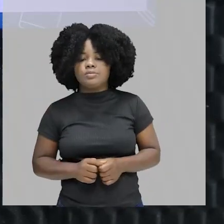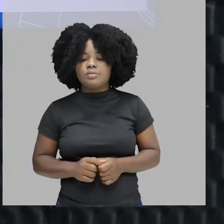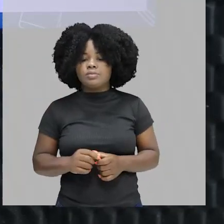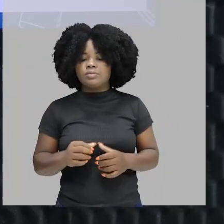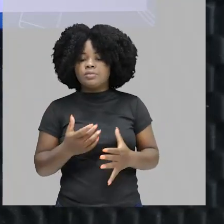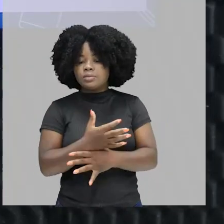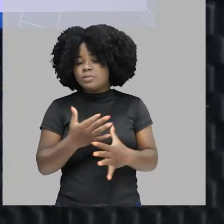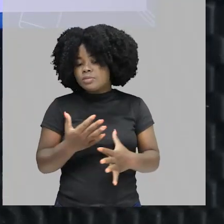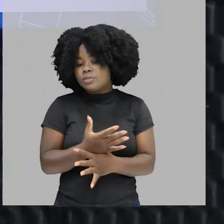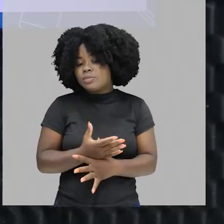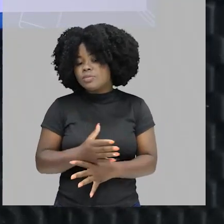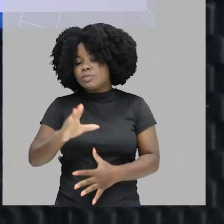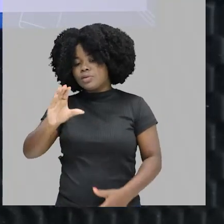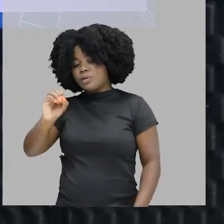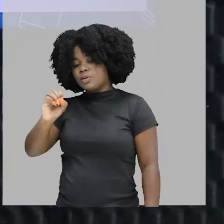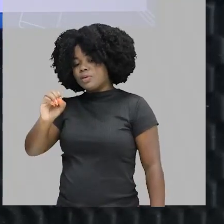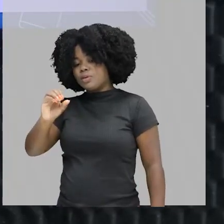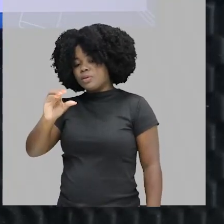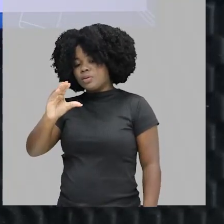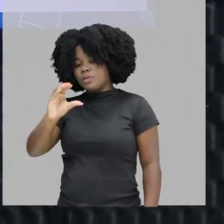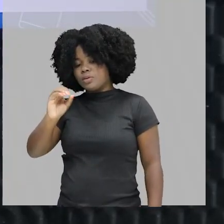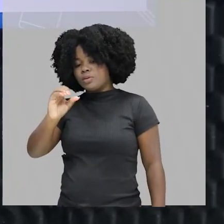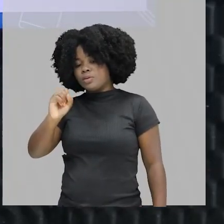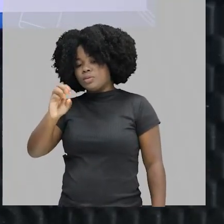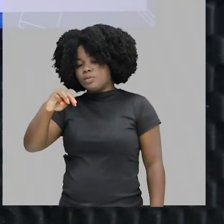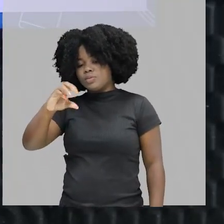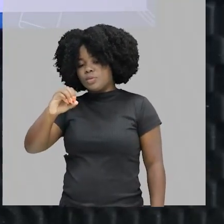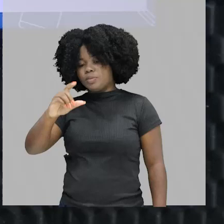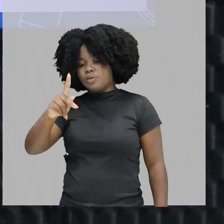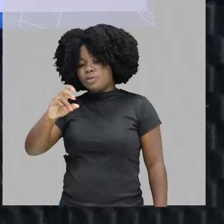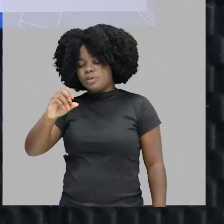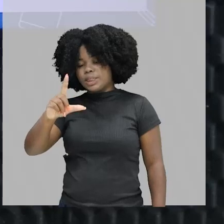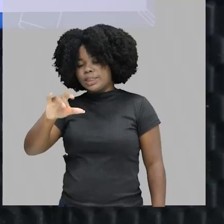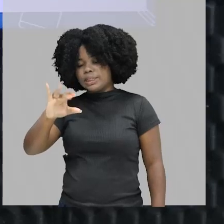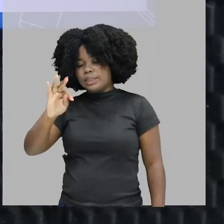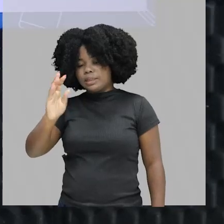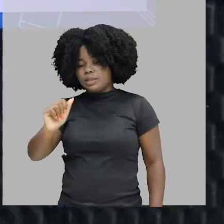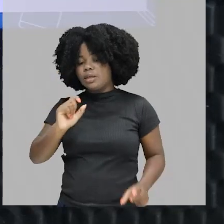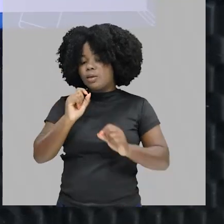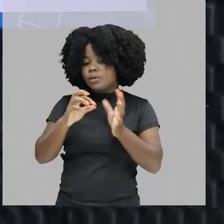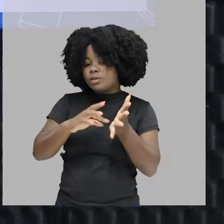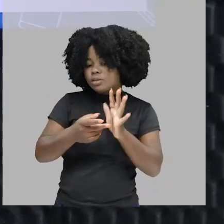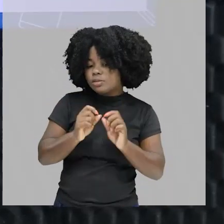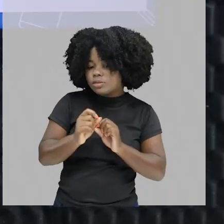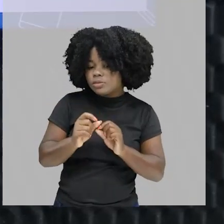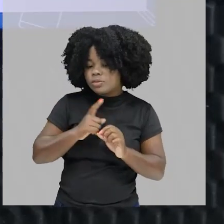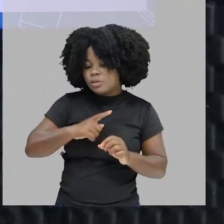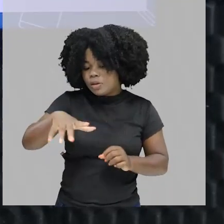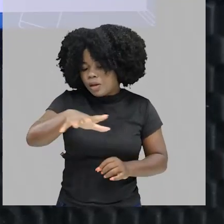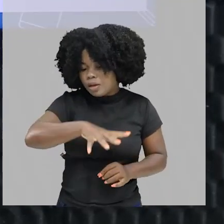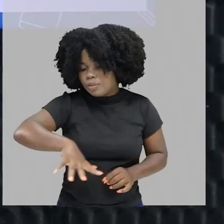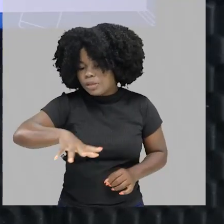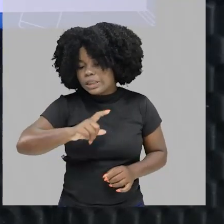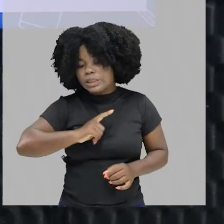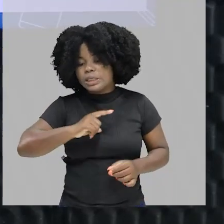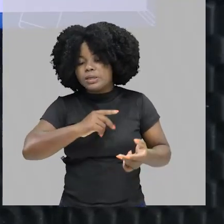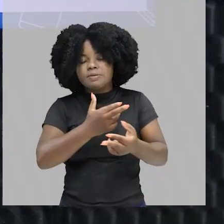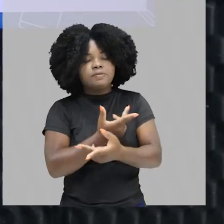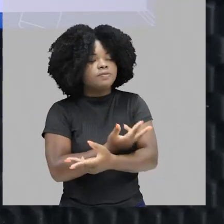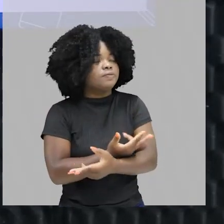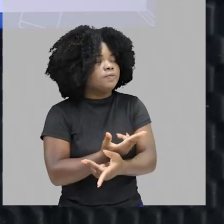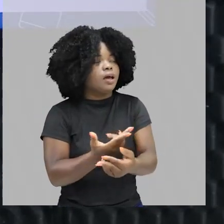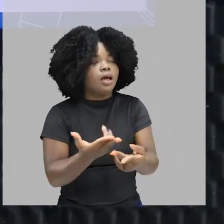cidade cosmopolita. O que é isso, Marcos? Cosmopolita é quando tu tem um espaço onde existem